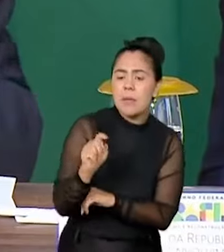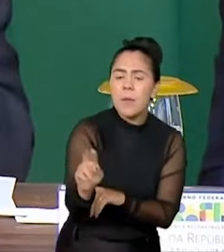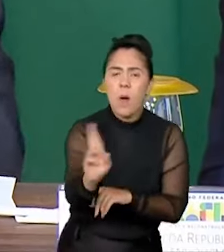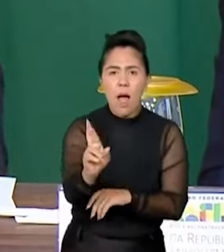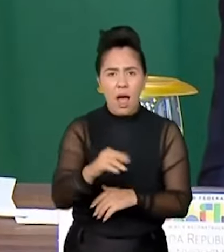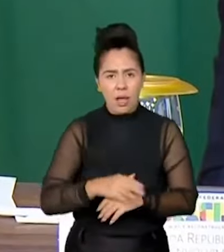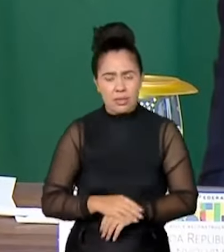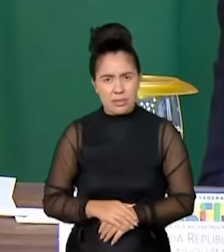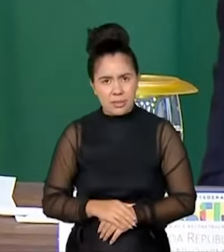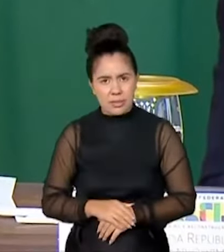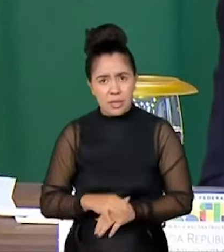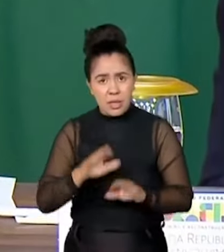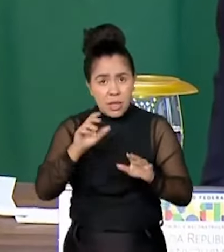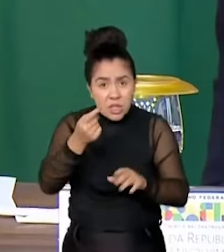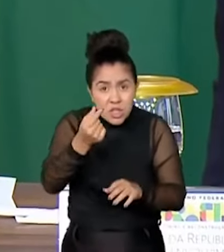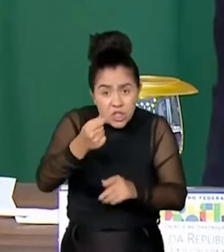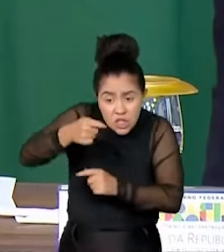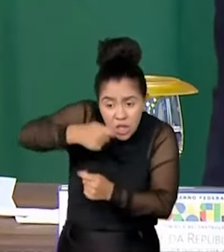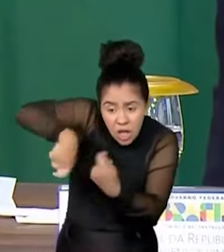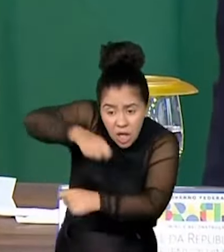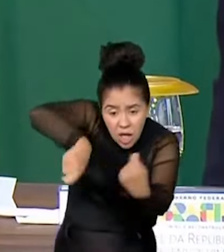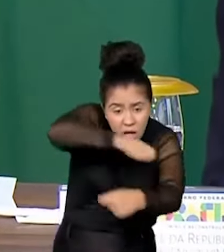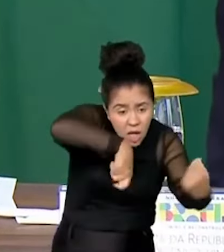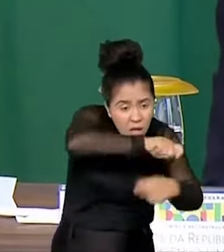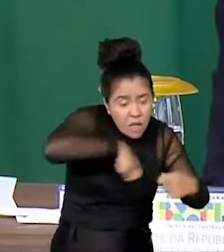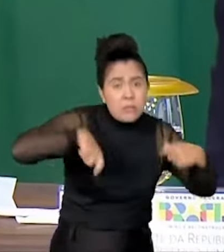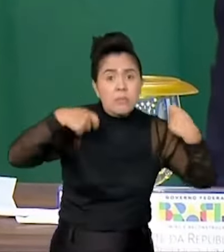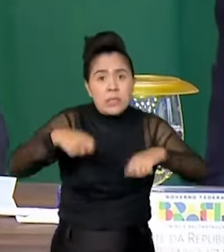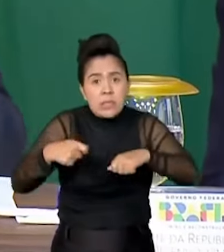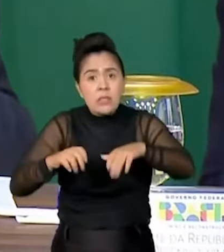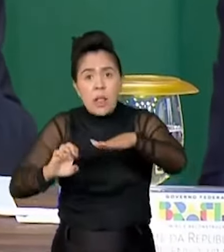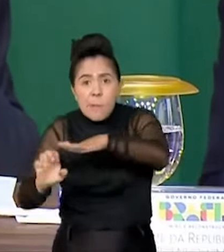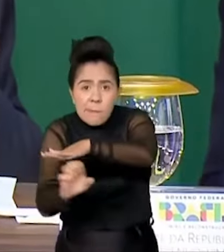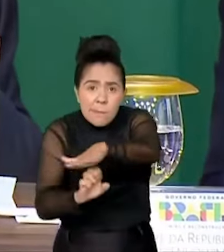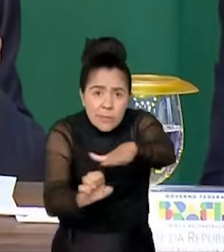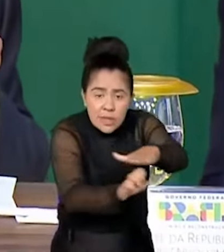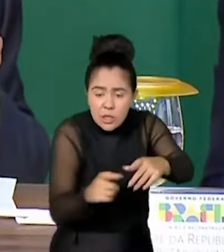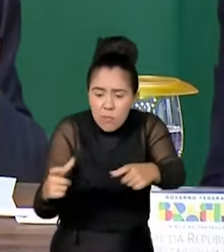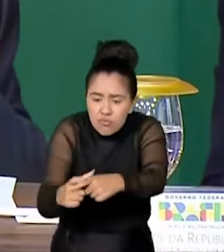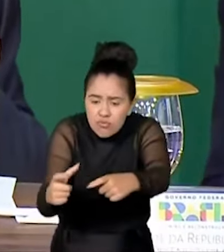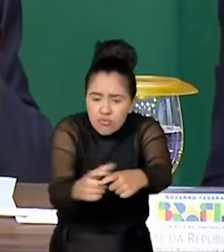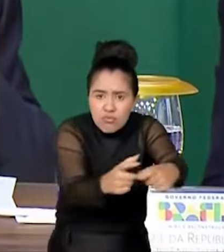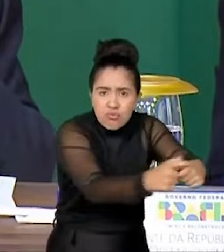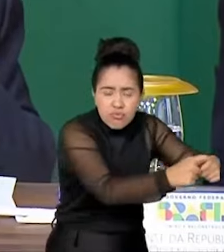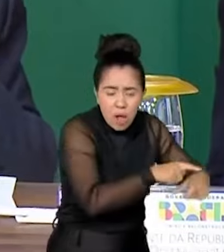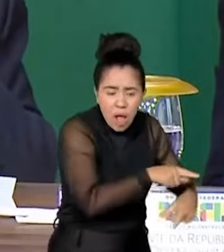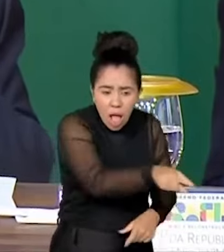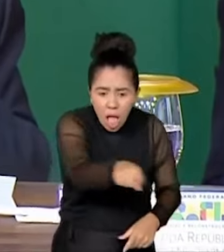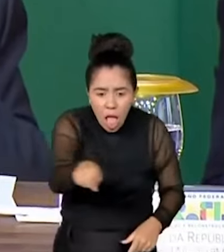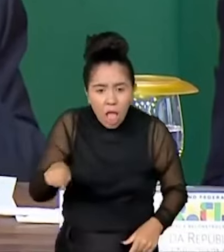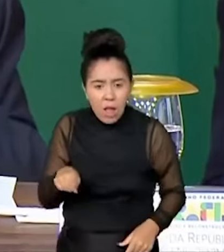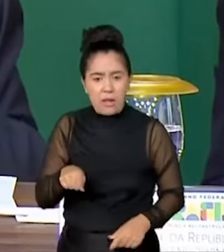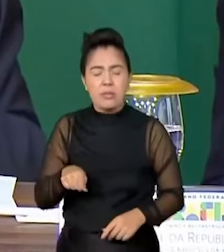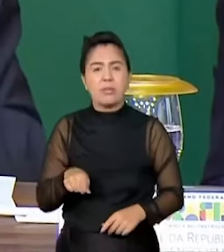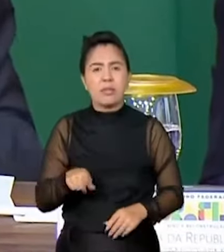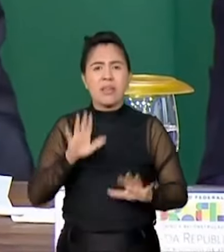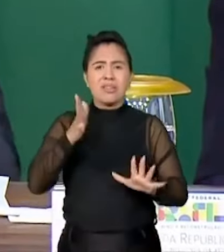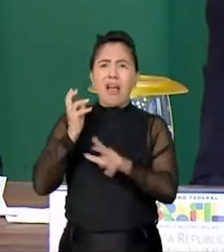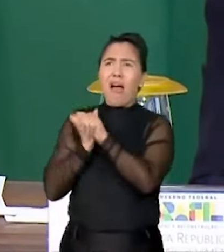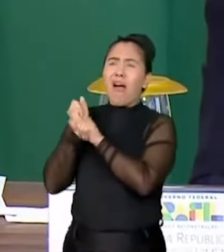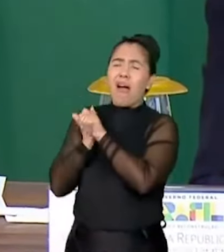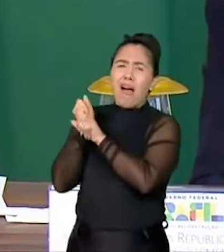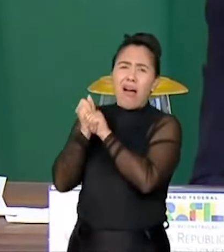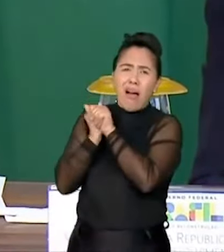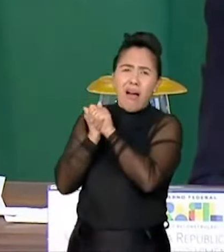o dinheiro não circular na micro, na pequena empresa, Você veja que se levou